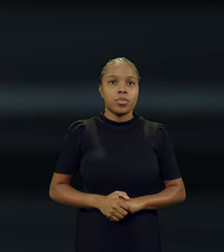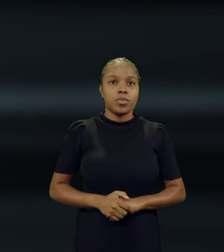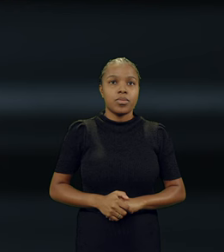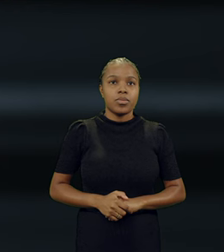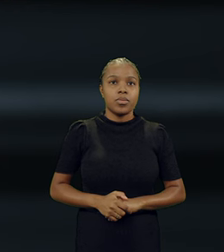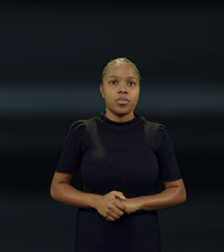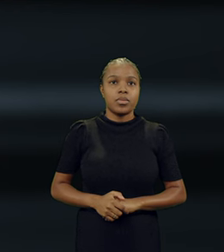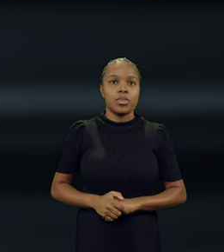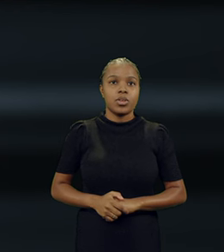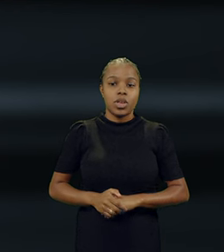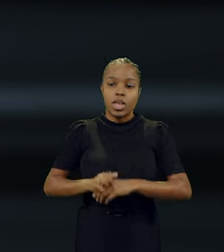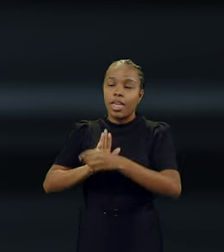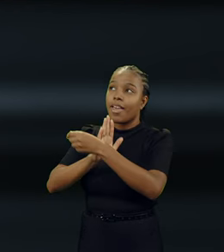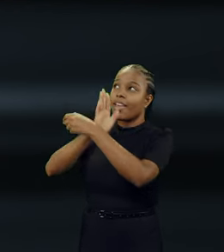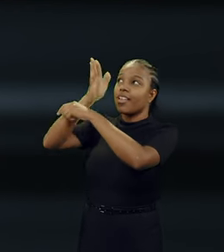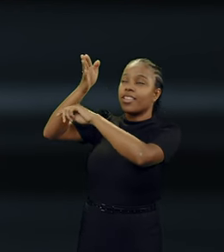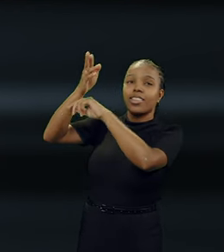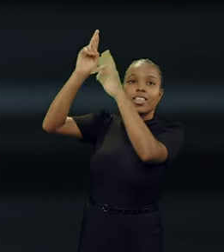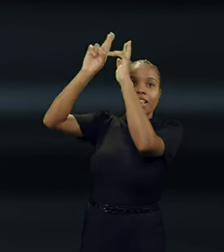Entrar no reino do Senhor,